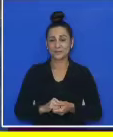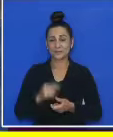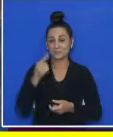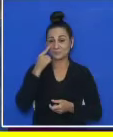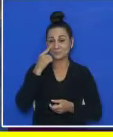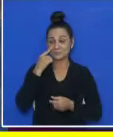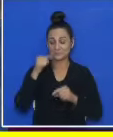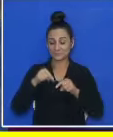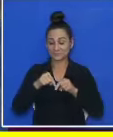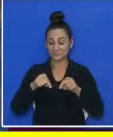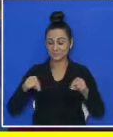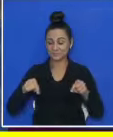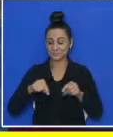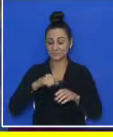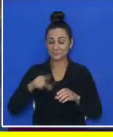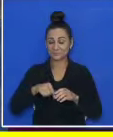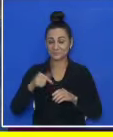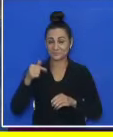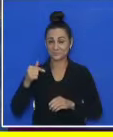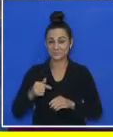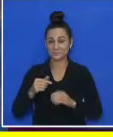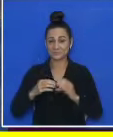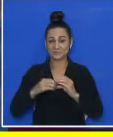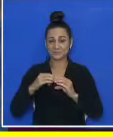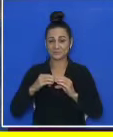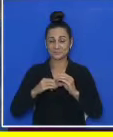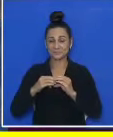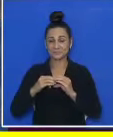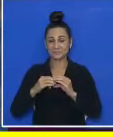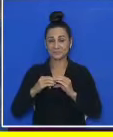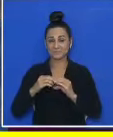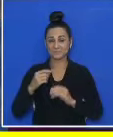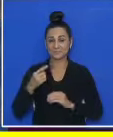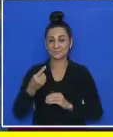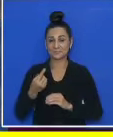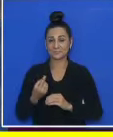Vamos conferir as 7 dezenas sorteadas no concurso